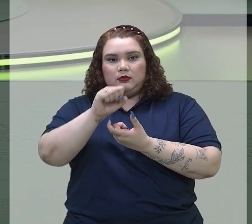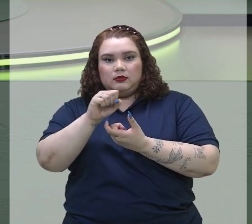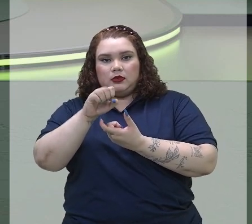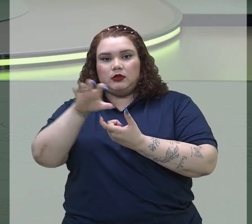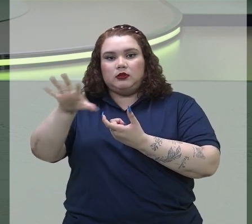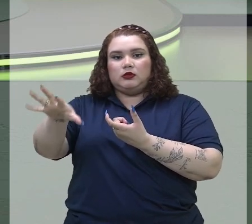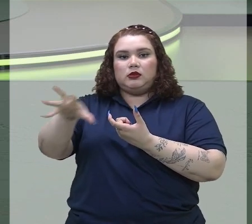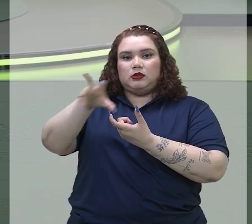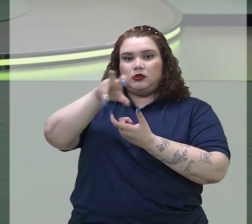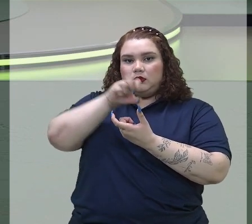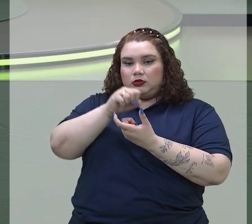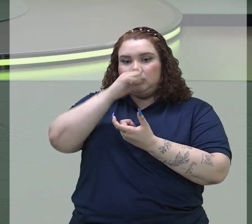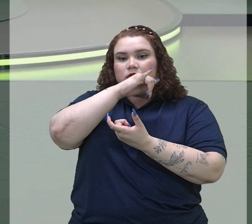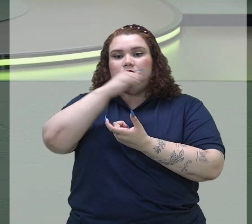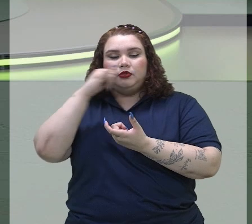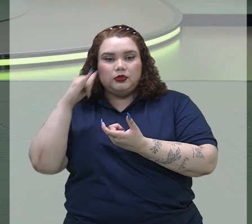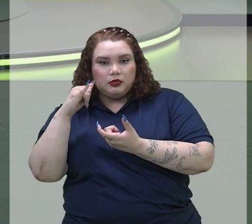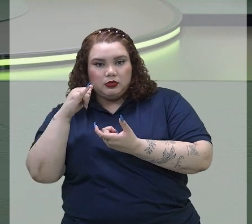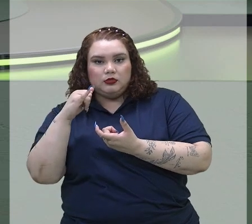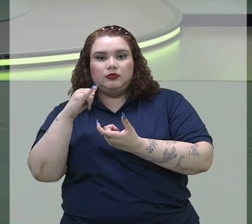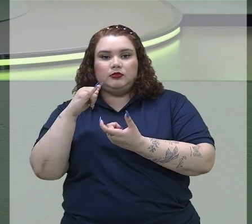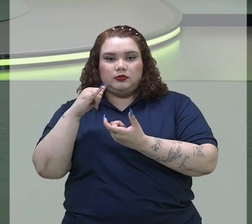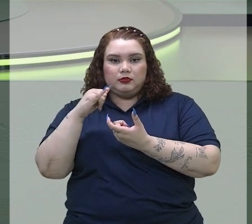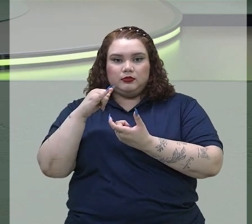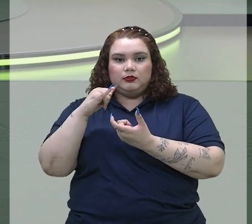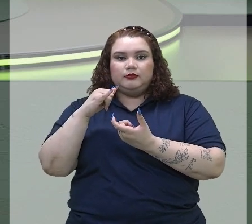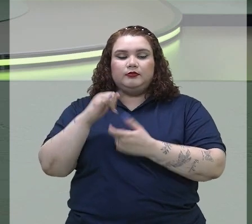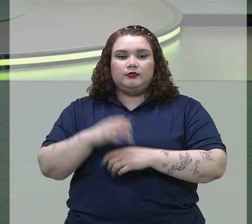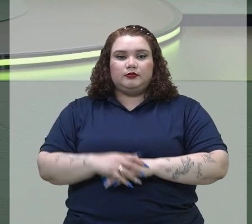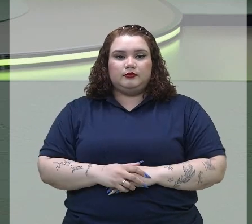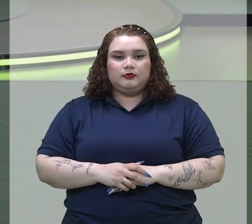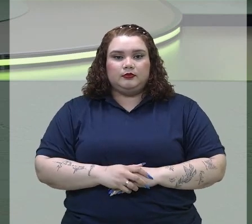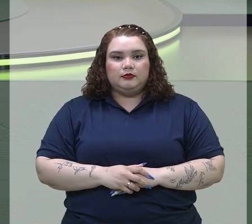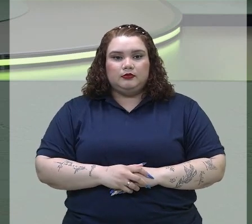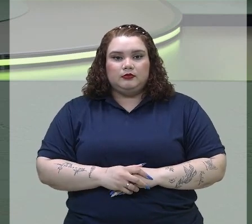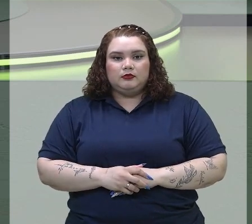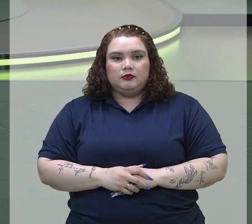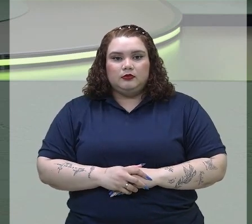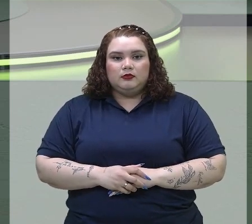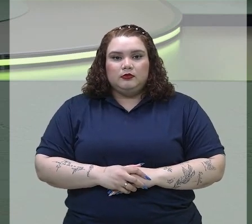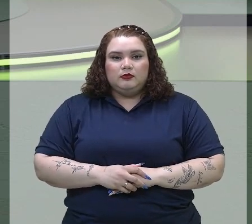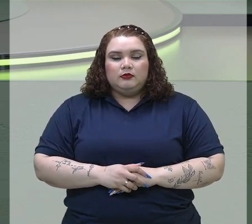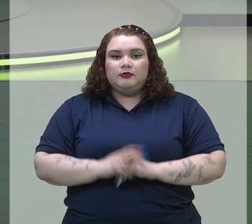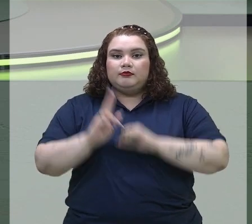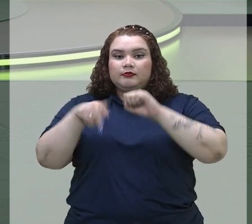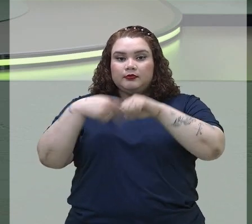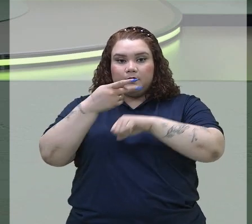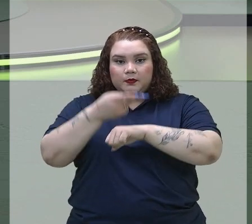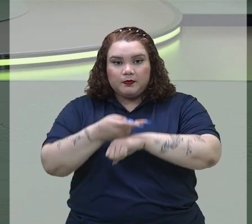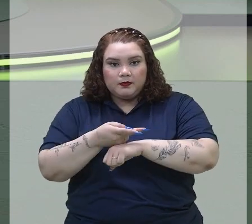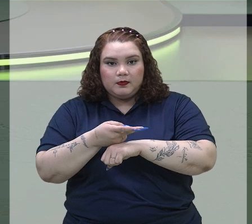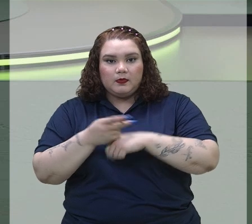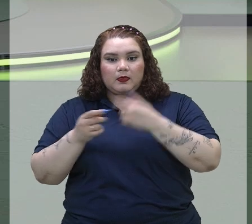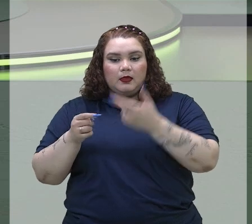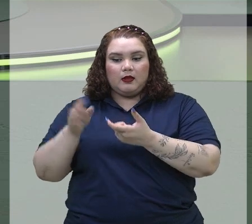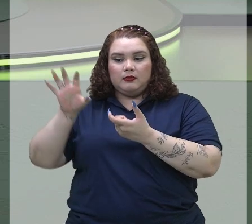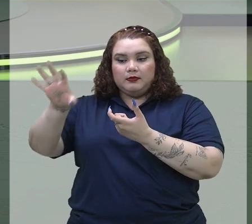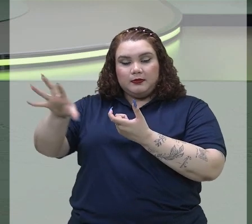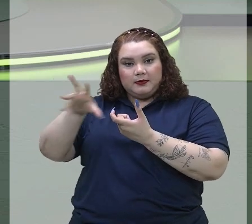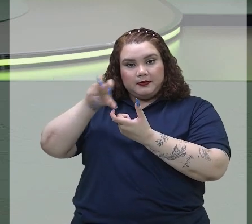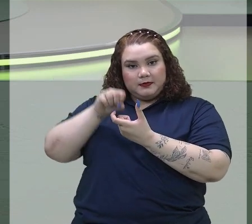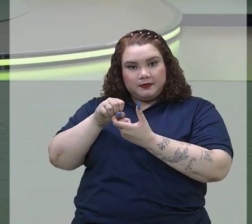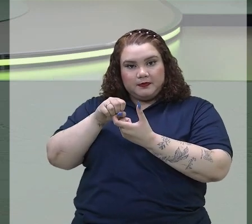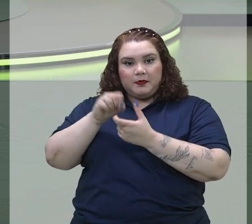seja, vem recebendo, temos aí a energia elétrica. Depois, esse dispositivo é